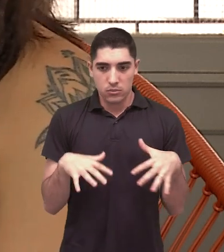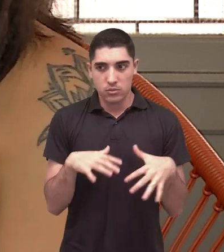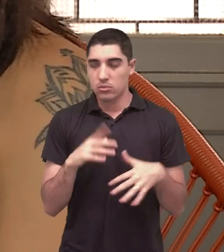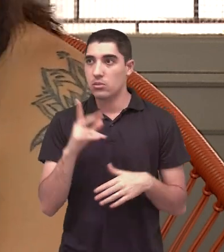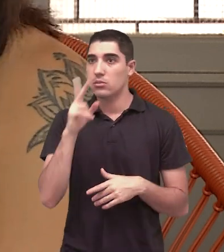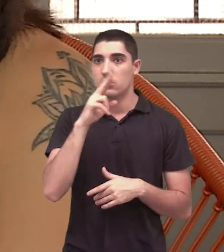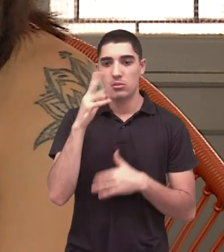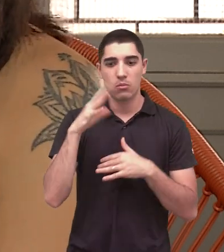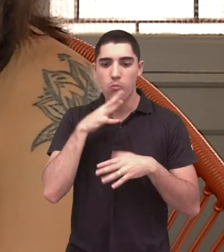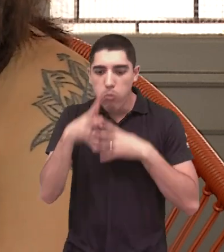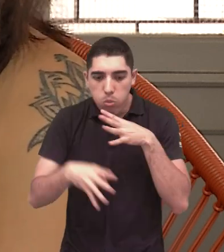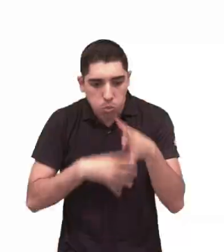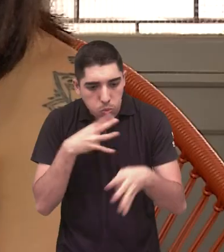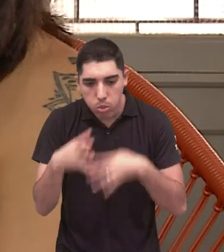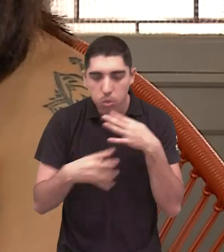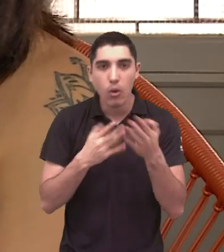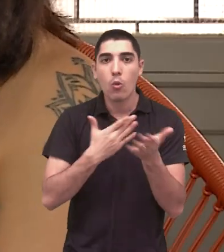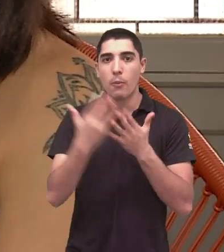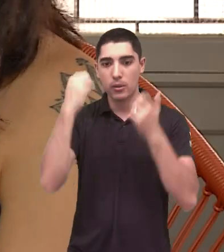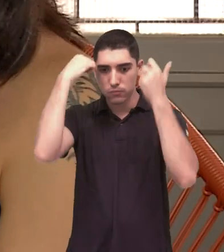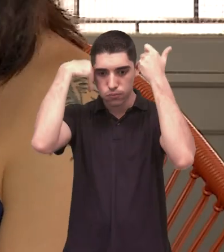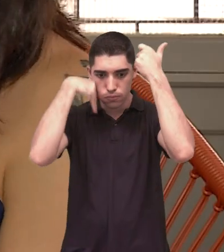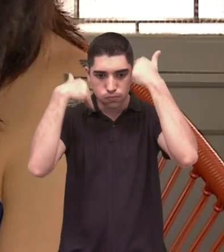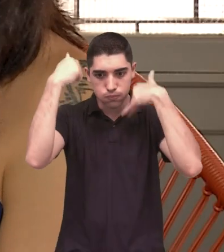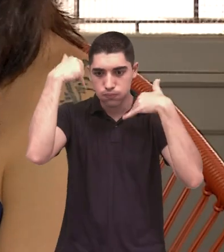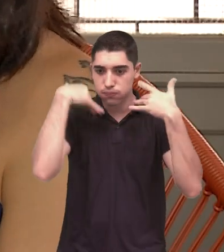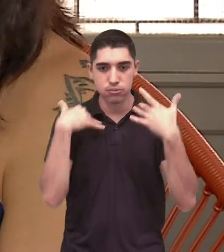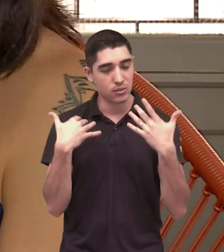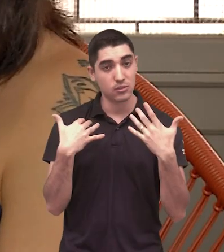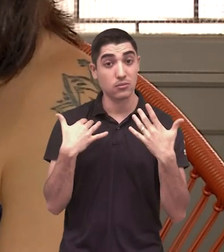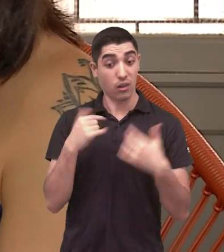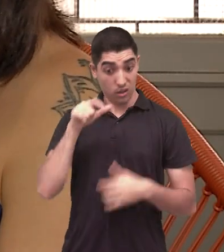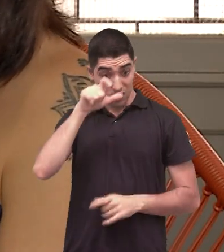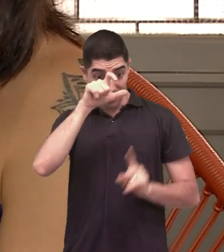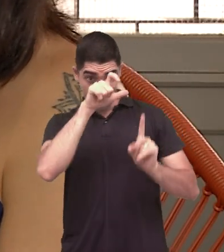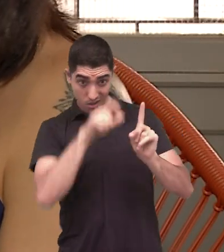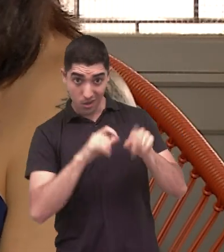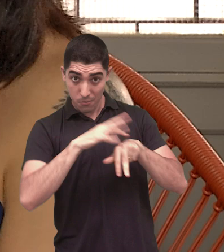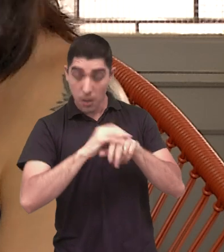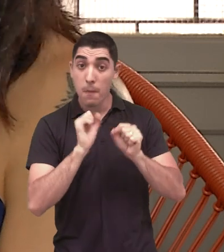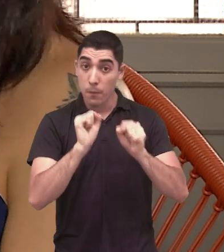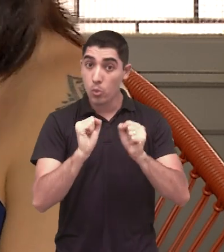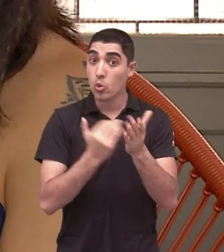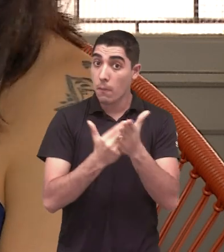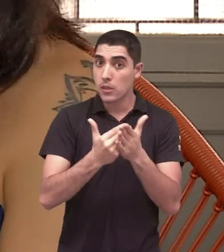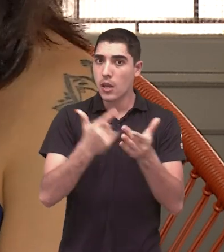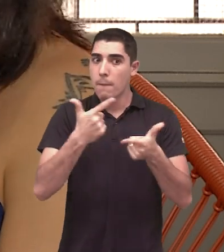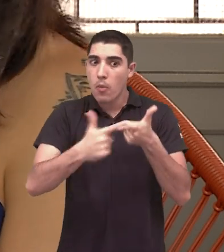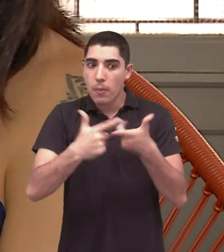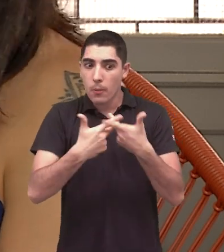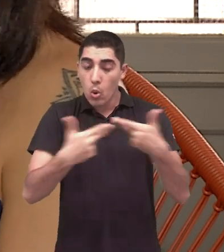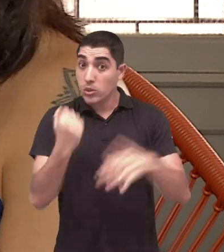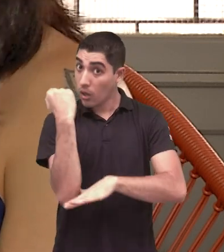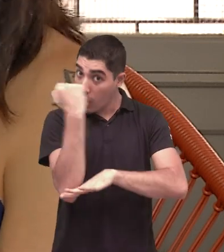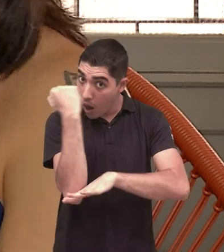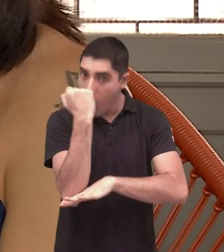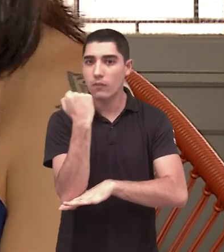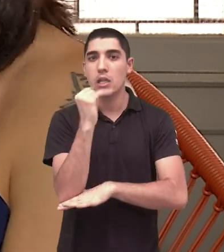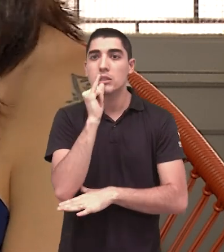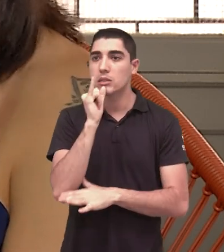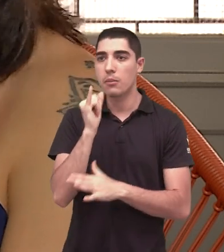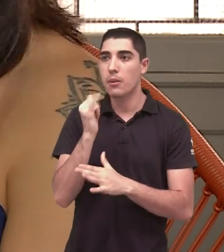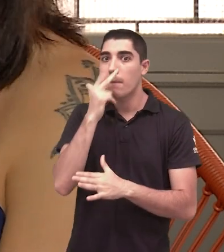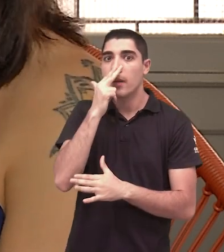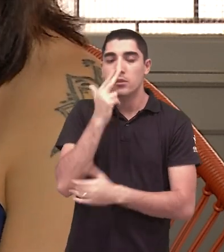náusea, sudorese, que é suor, né? O paciente pode ter um quadro grave, por exemplo, de diminuir os nossos reflexos e